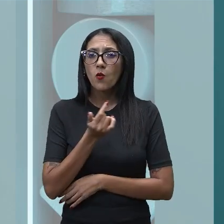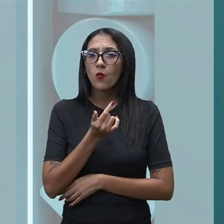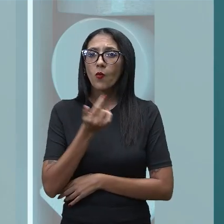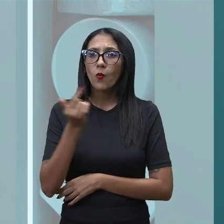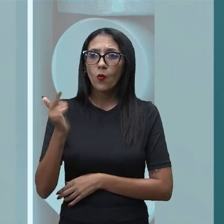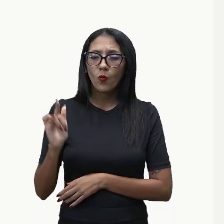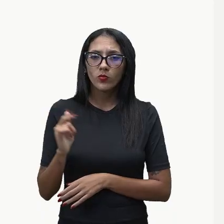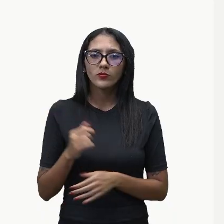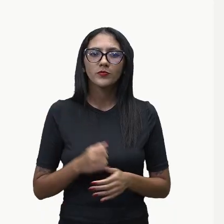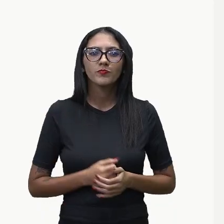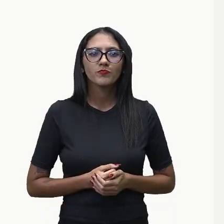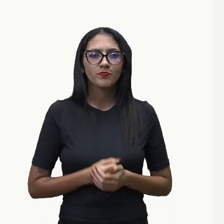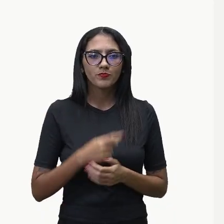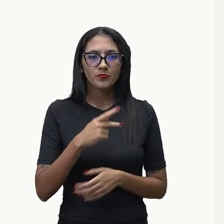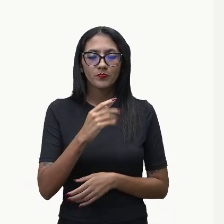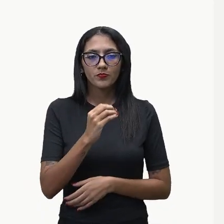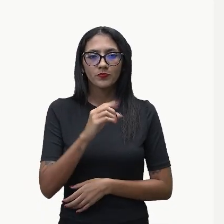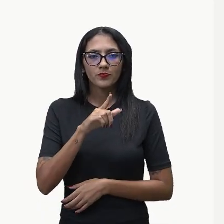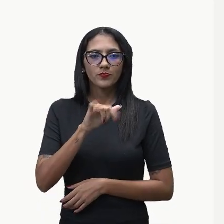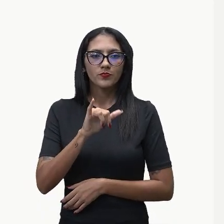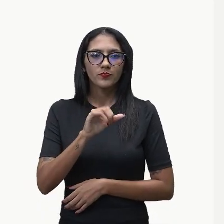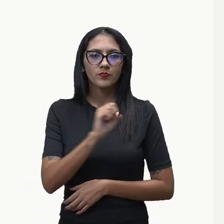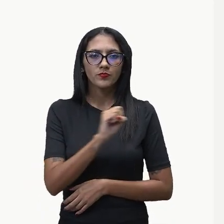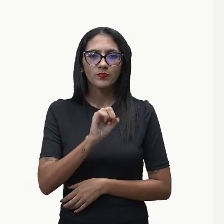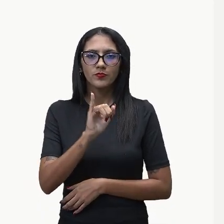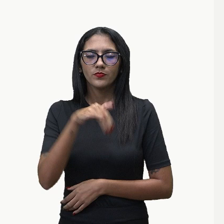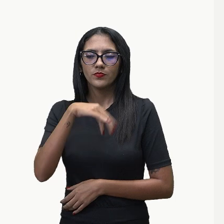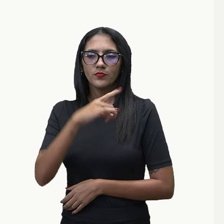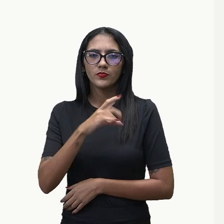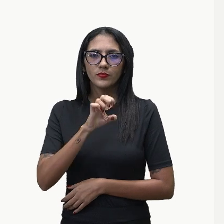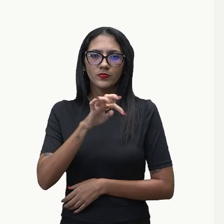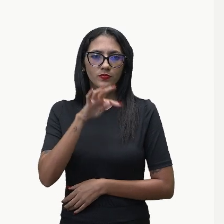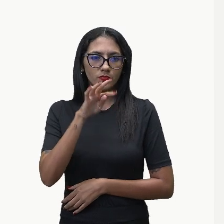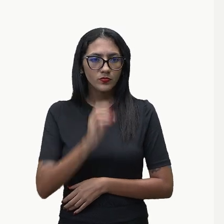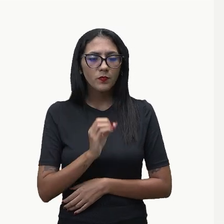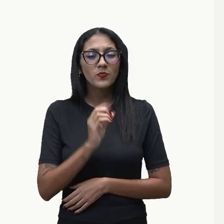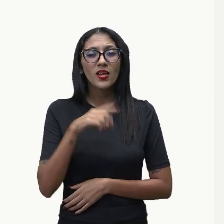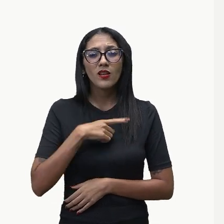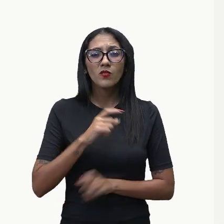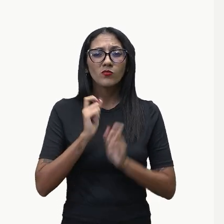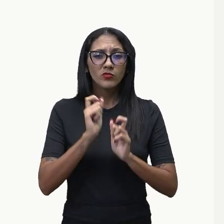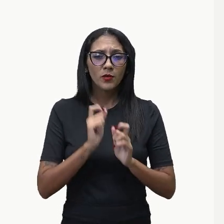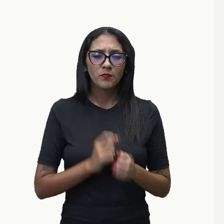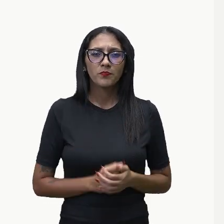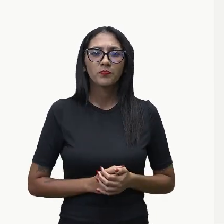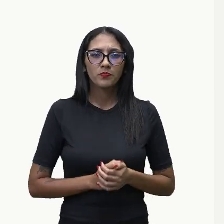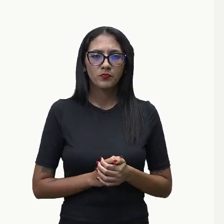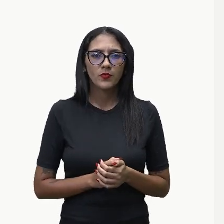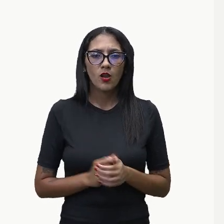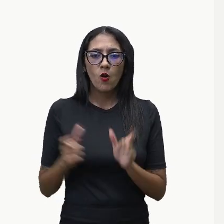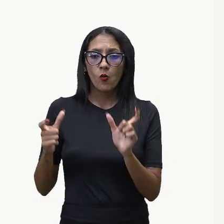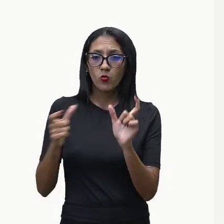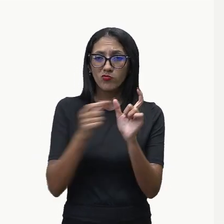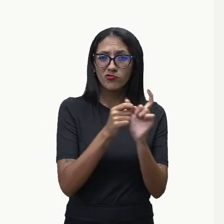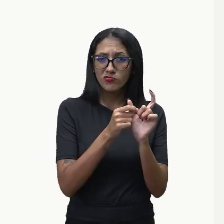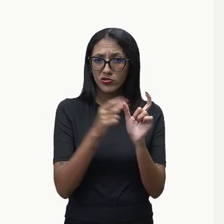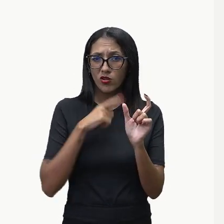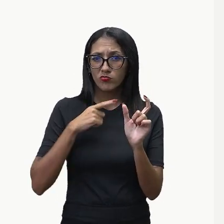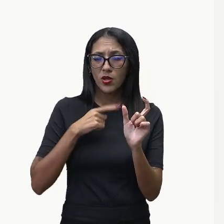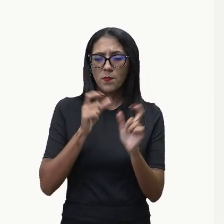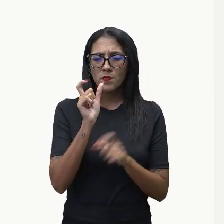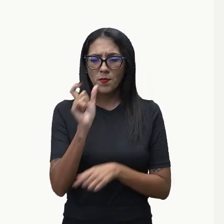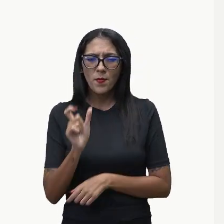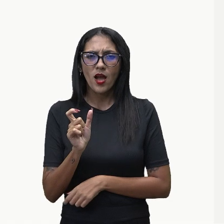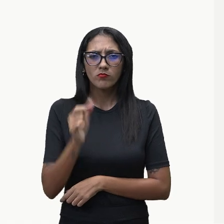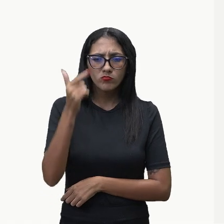linguagem, polissíndeto. Essa figura de linguagem, gente, ela consiste na repetição de conjunções, ok?